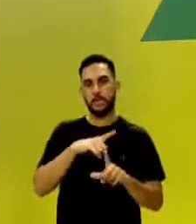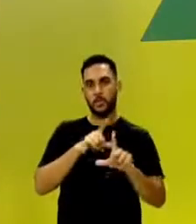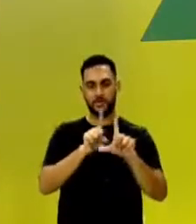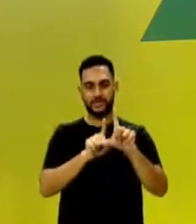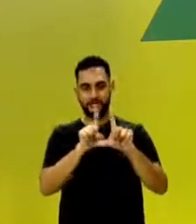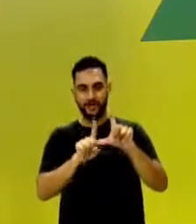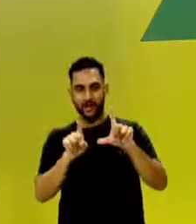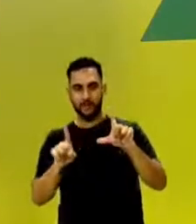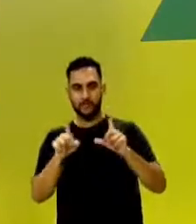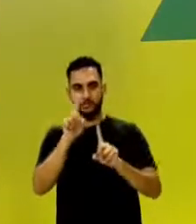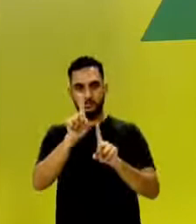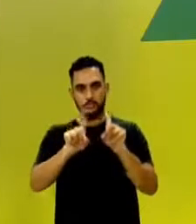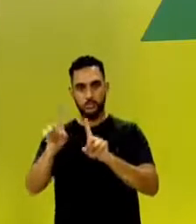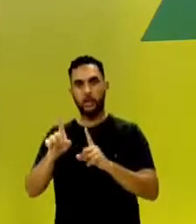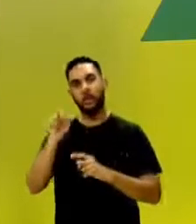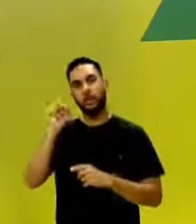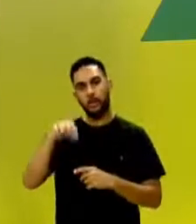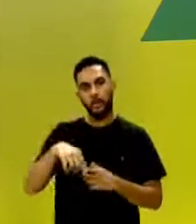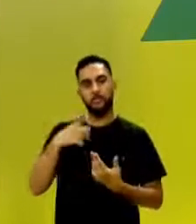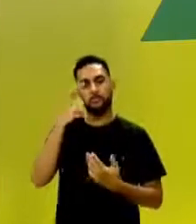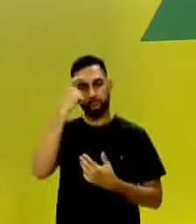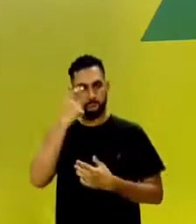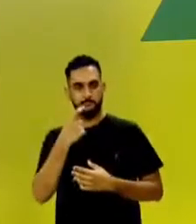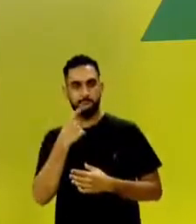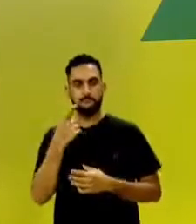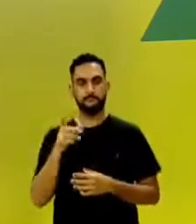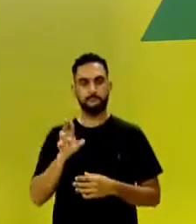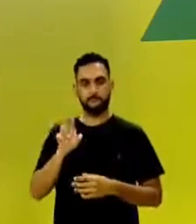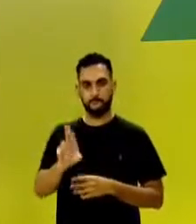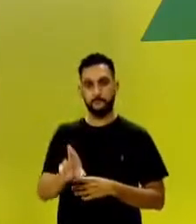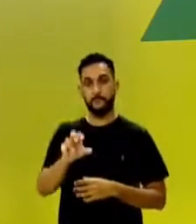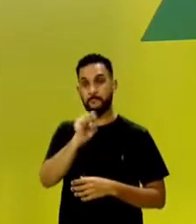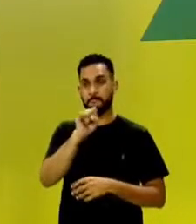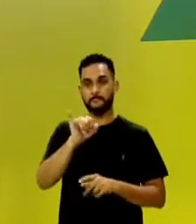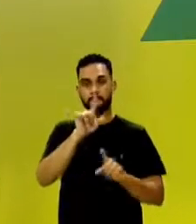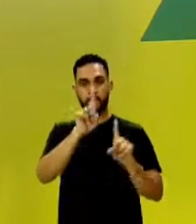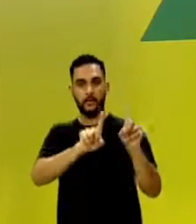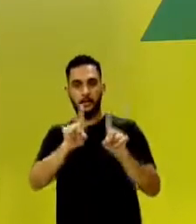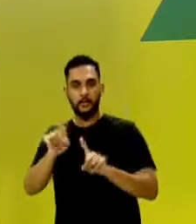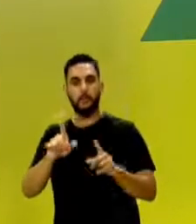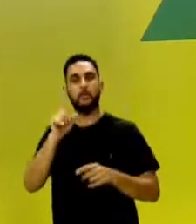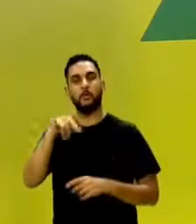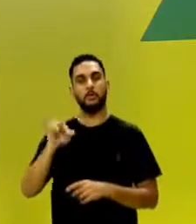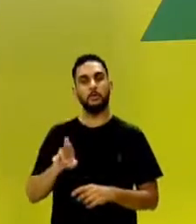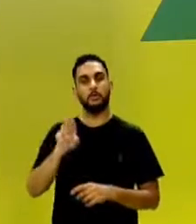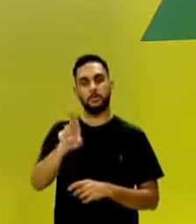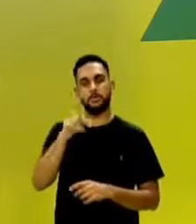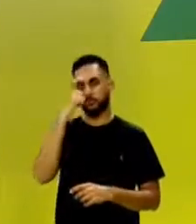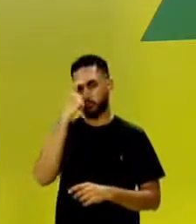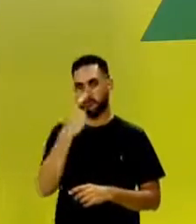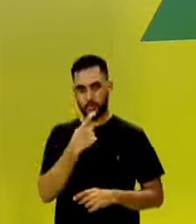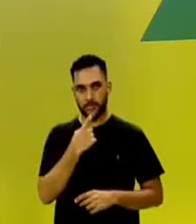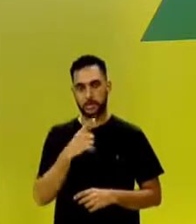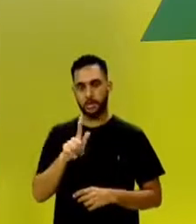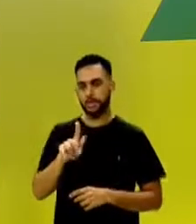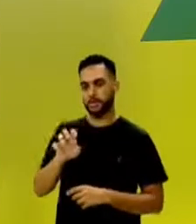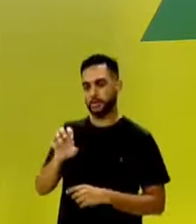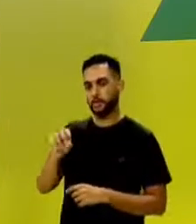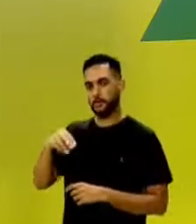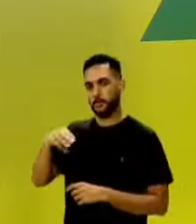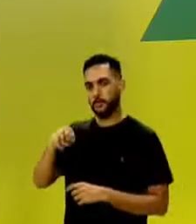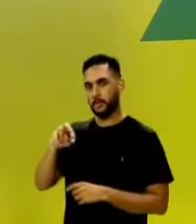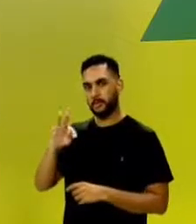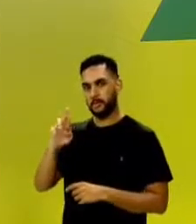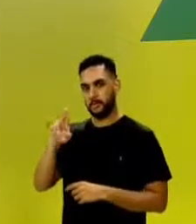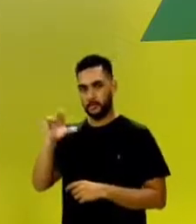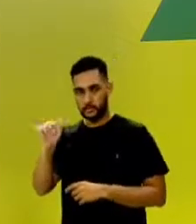né E essa representação geométrica então toda vez que a gente está falando de um gráfico é uma representação geométrica e a gente